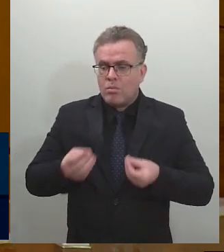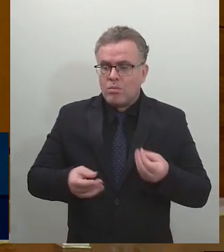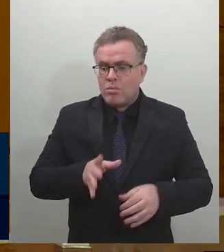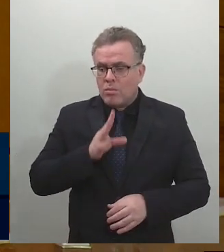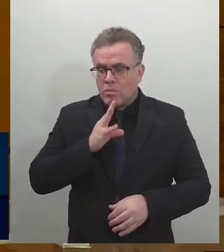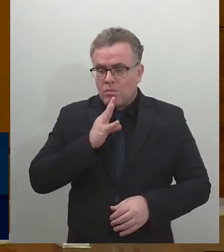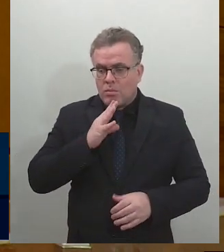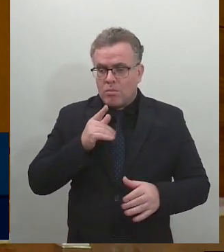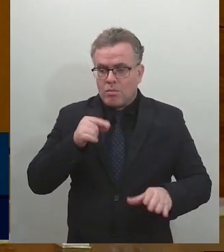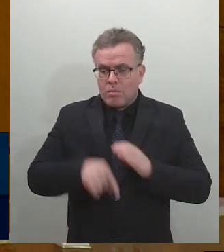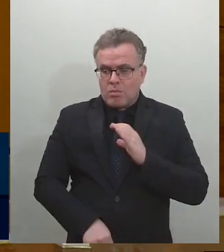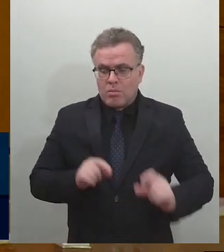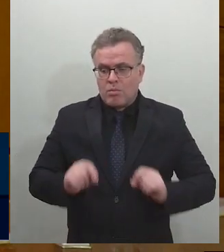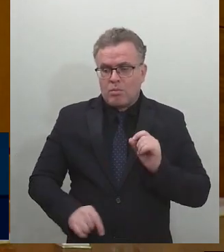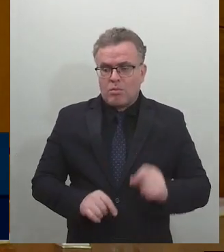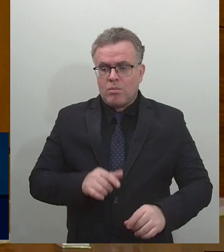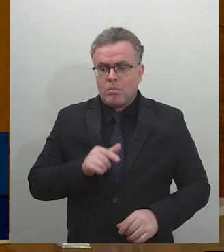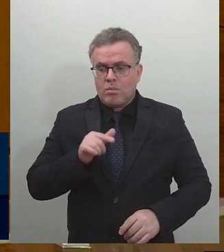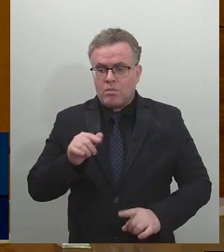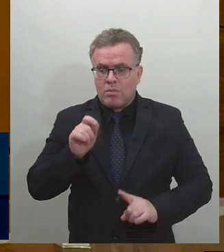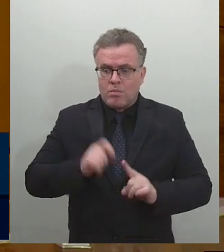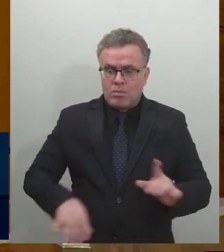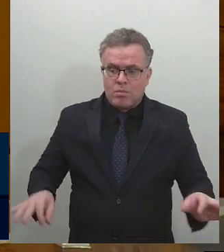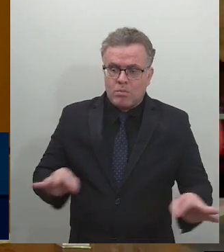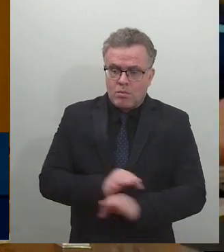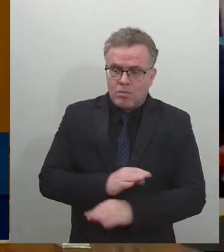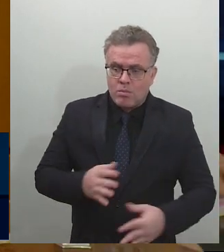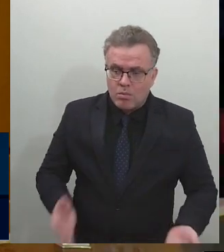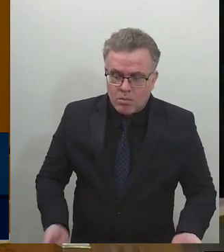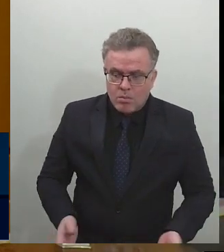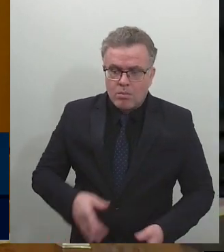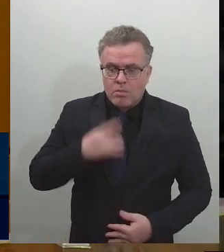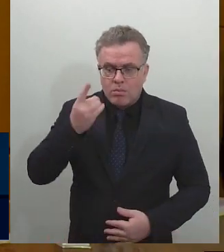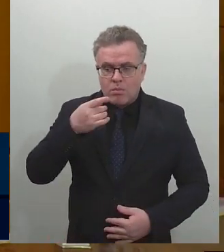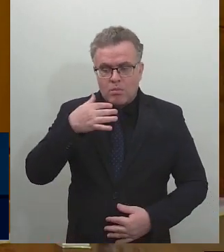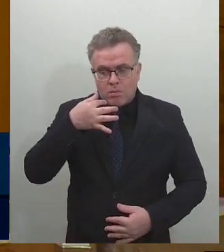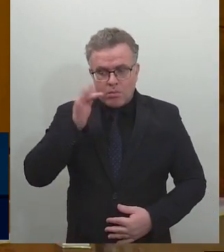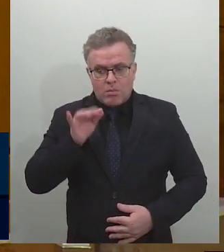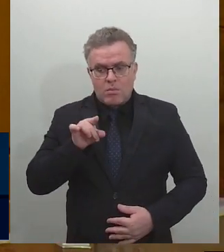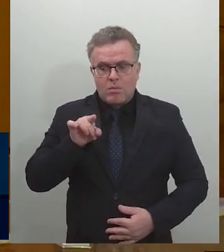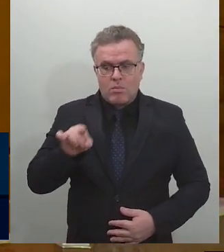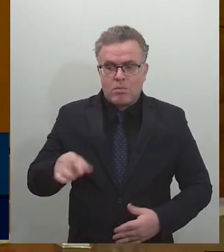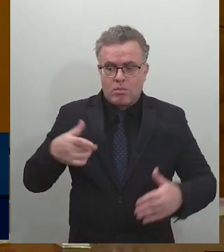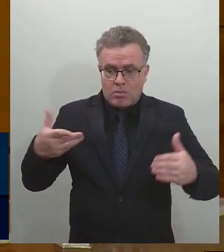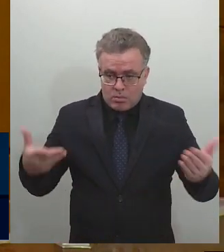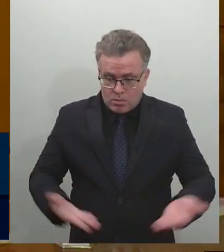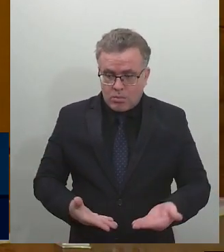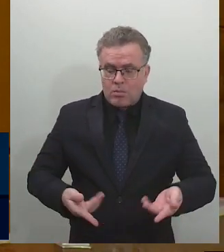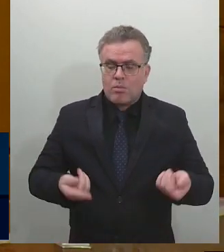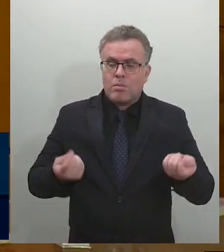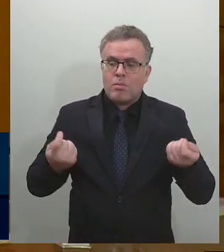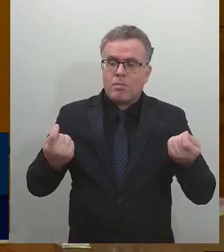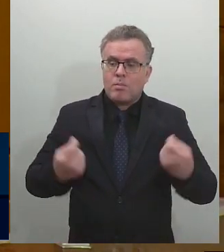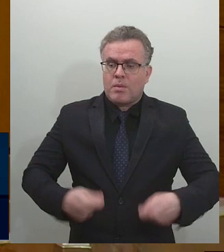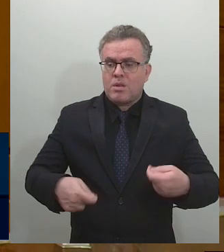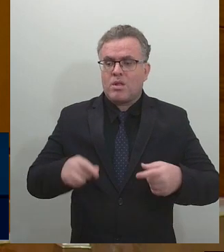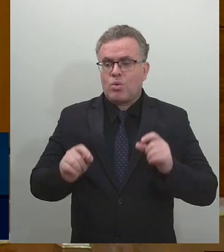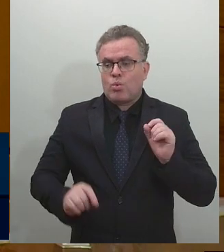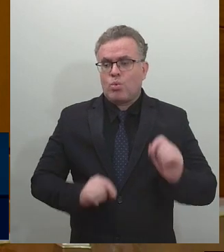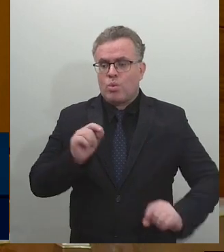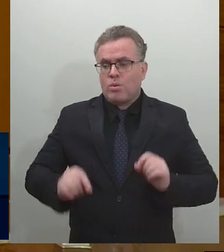7 meses do governo Fábio Mitidieri. Agora a gente precisa também buscar os resultados